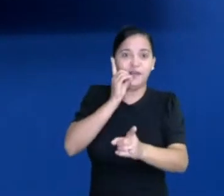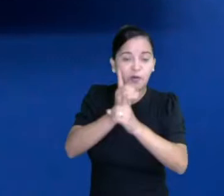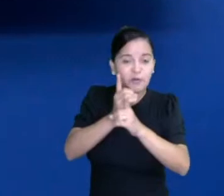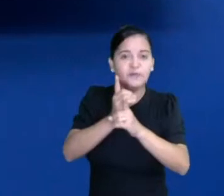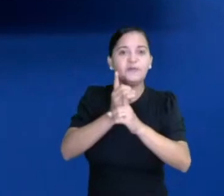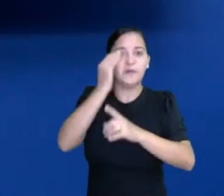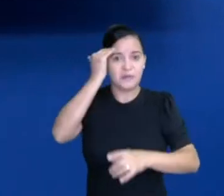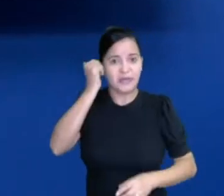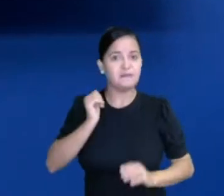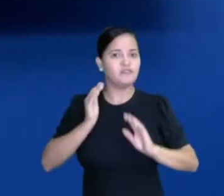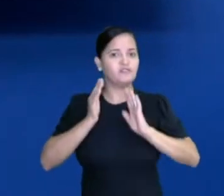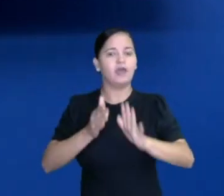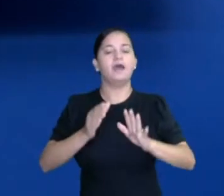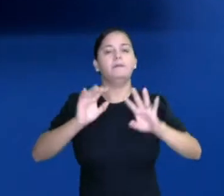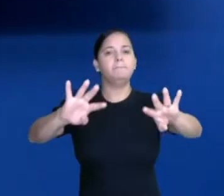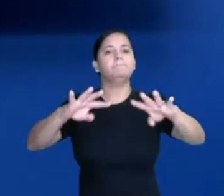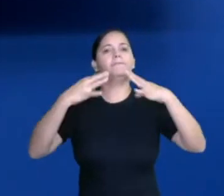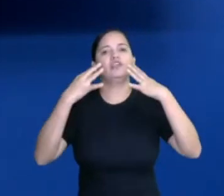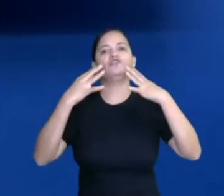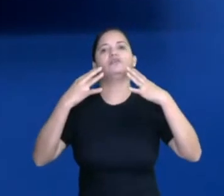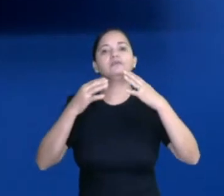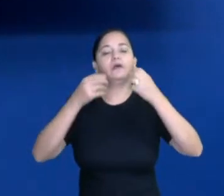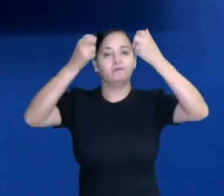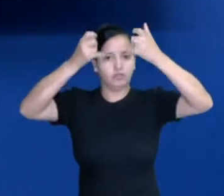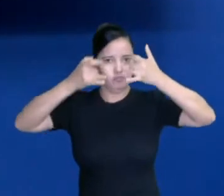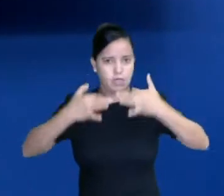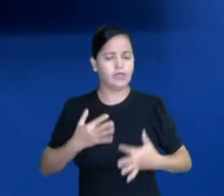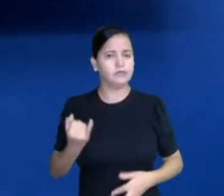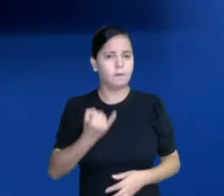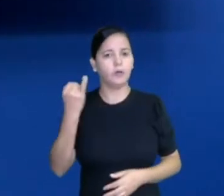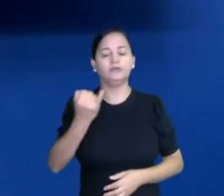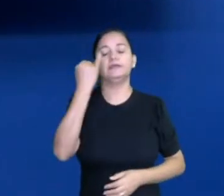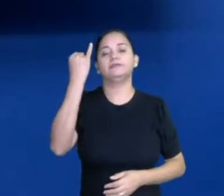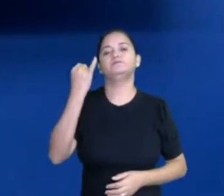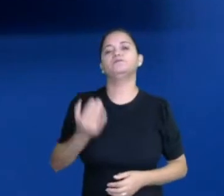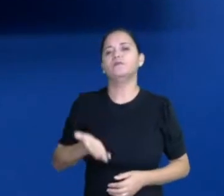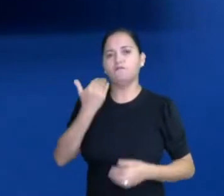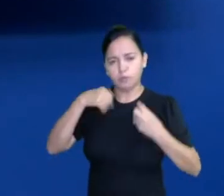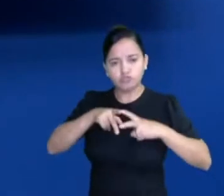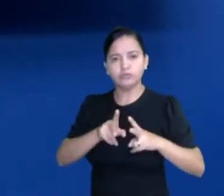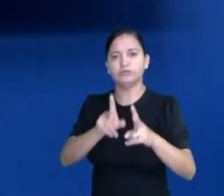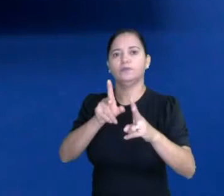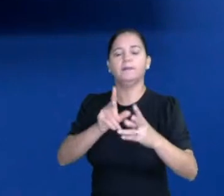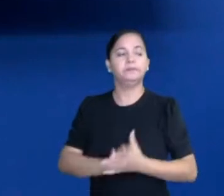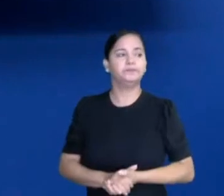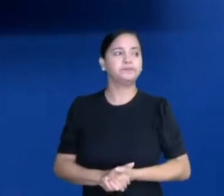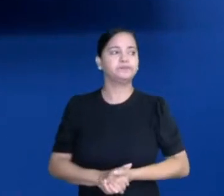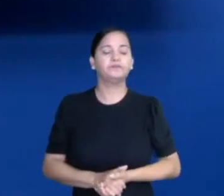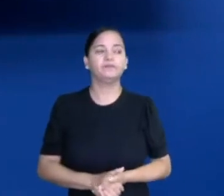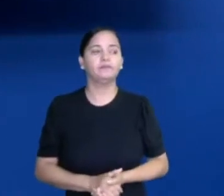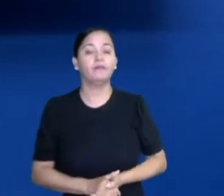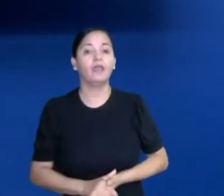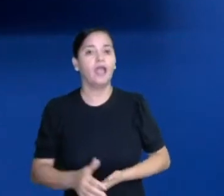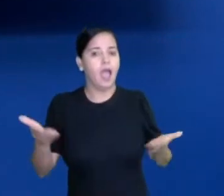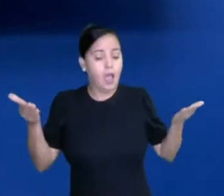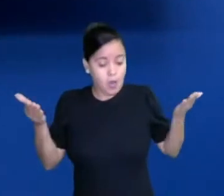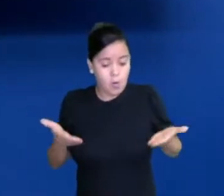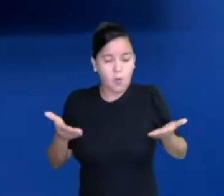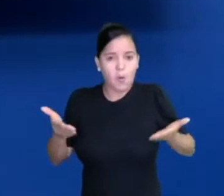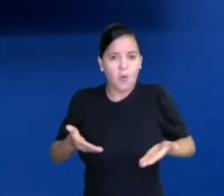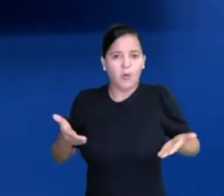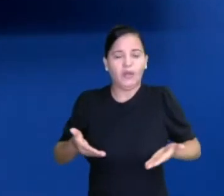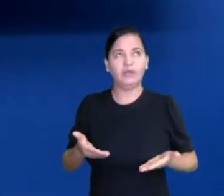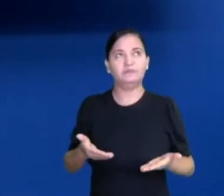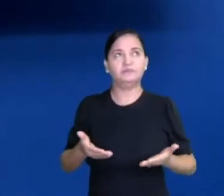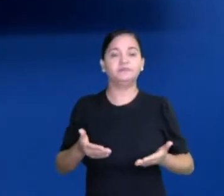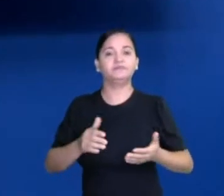não deixa de prestar atenção na explicação, que é bem importante. Então, vamos seguir, né? Aí a gente agora,